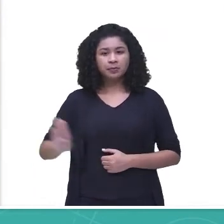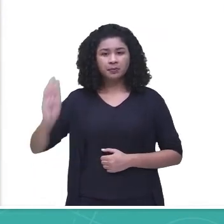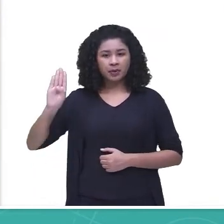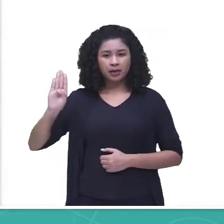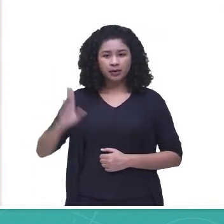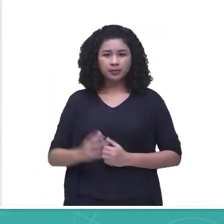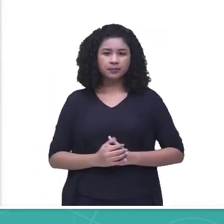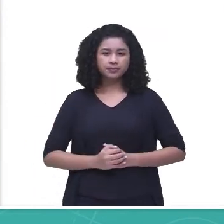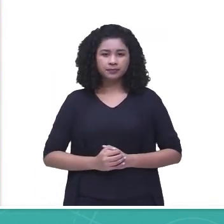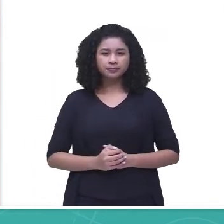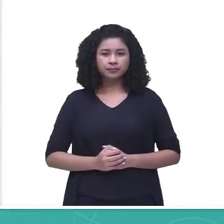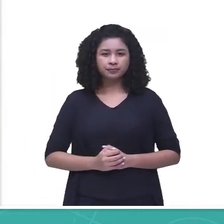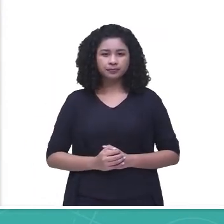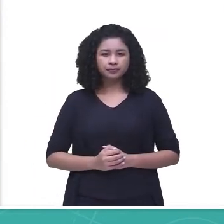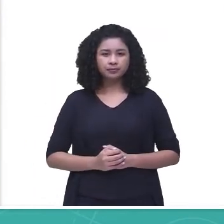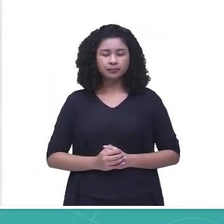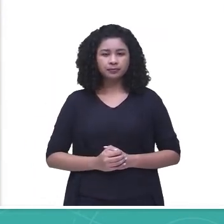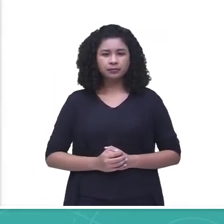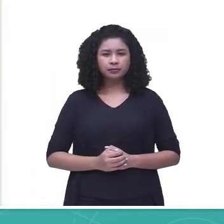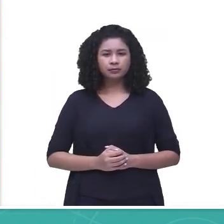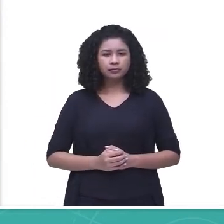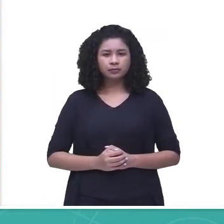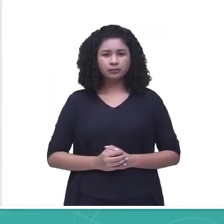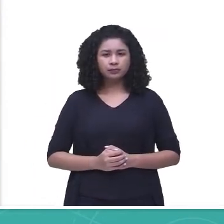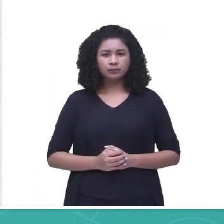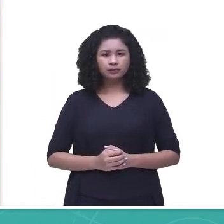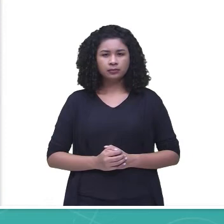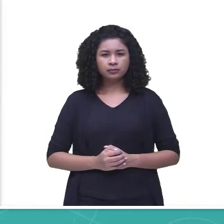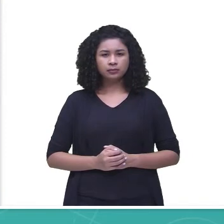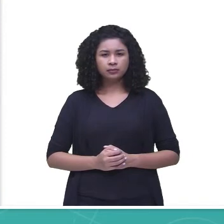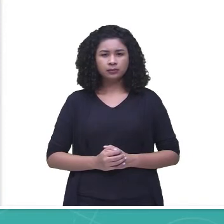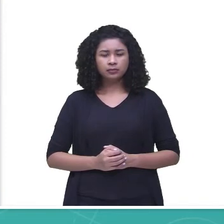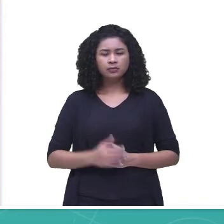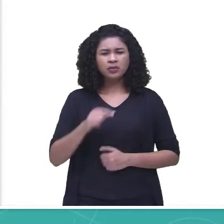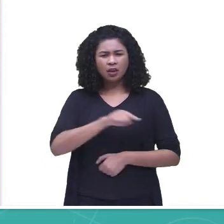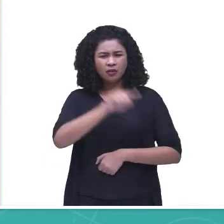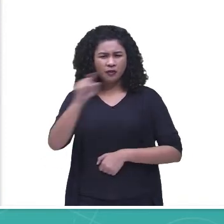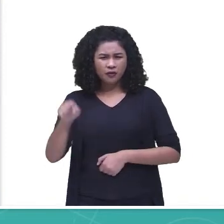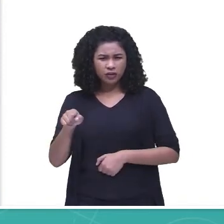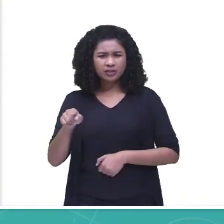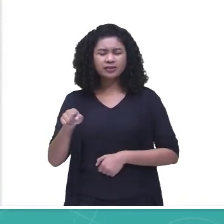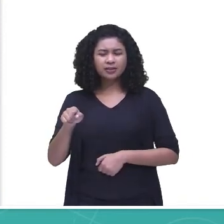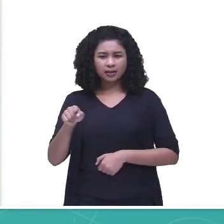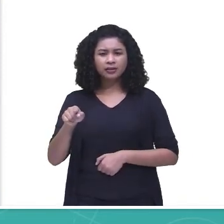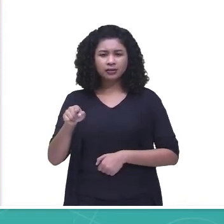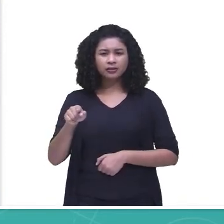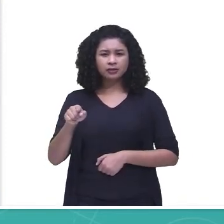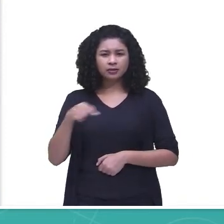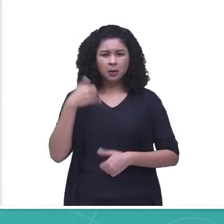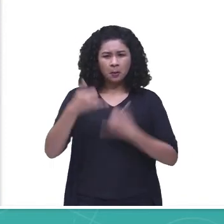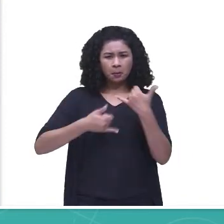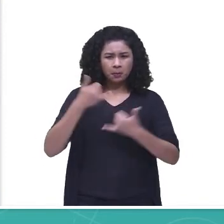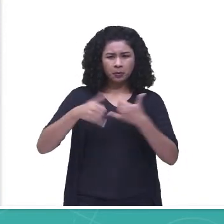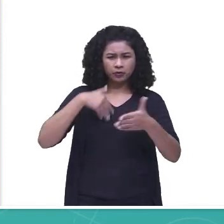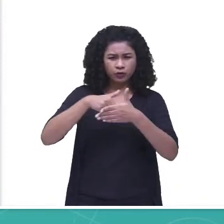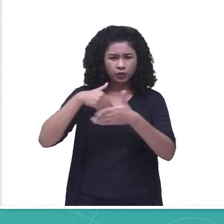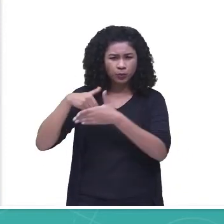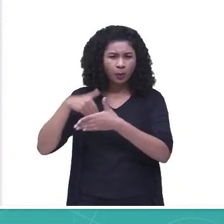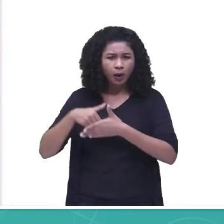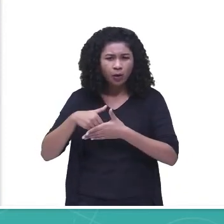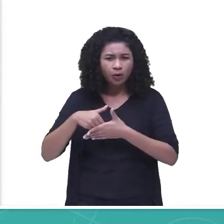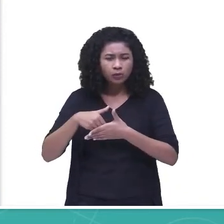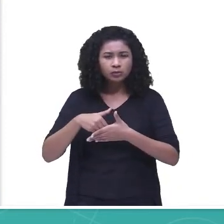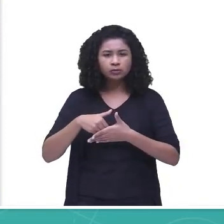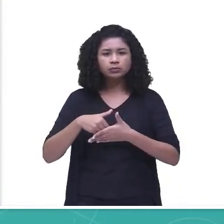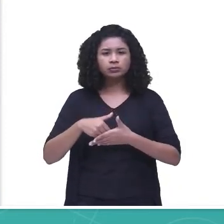Do you play soccer? Vocês jogam futebol? No caso, os dois, né, são vocês. Então, o you ali significa você, se